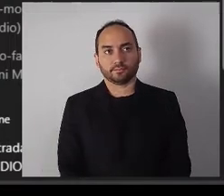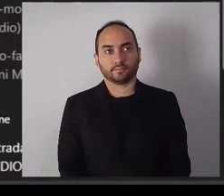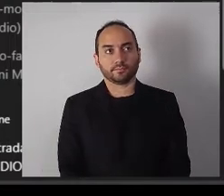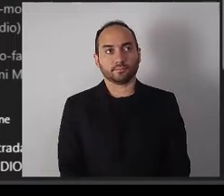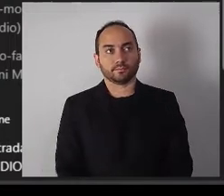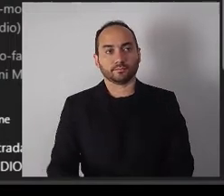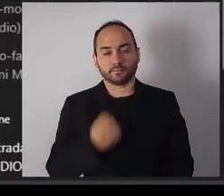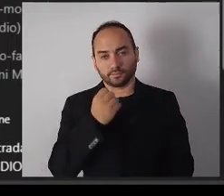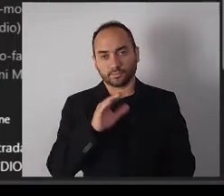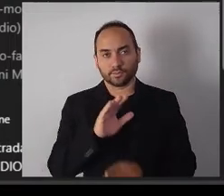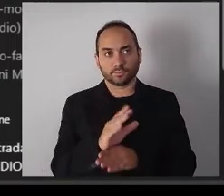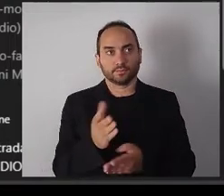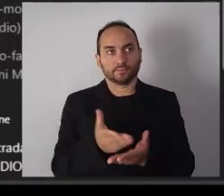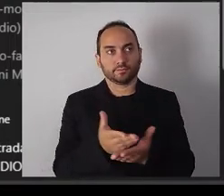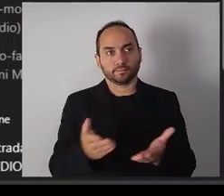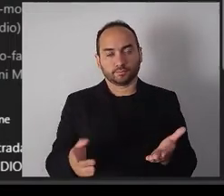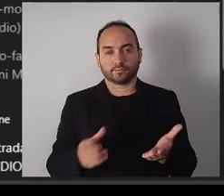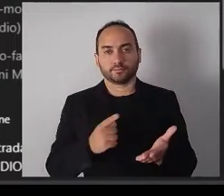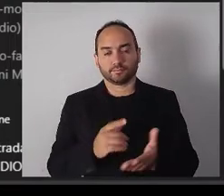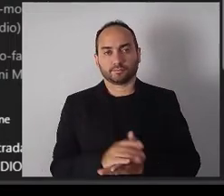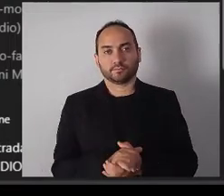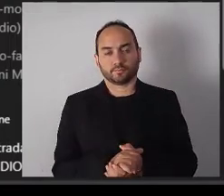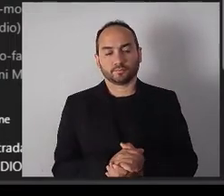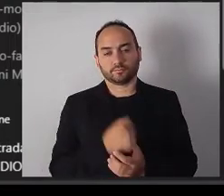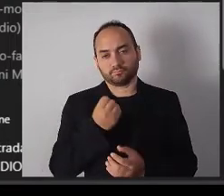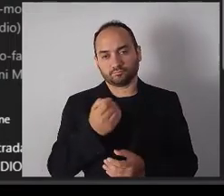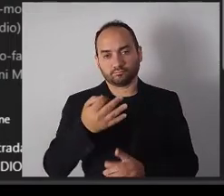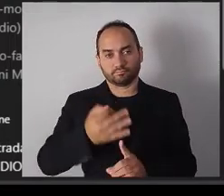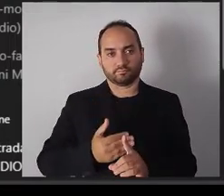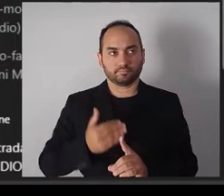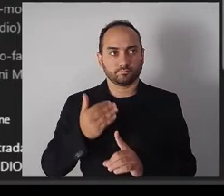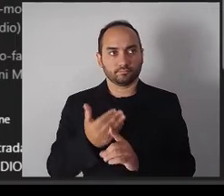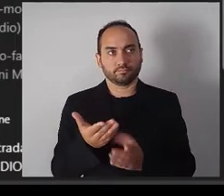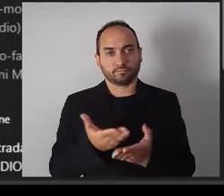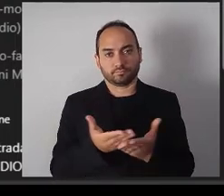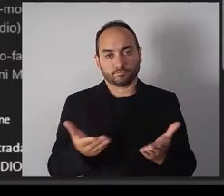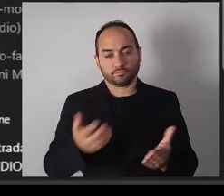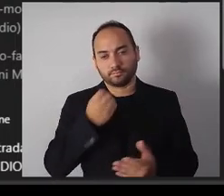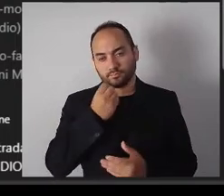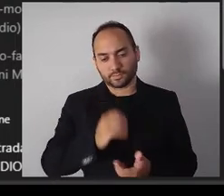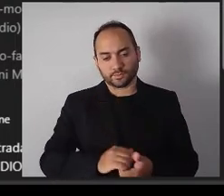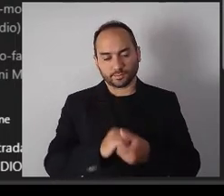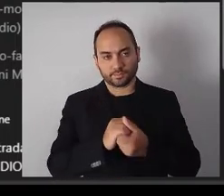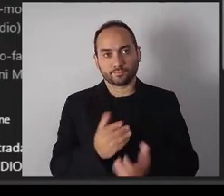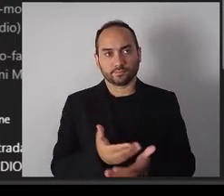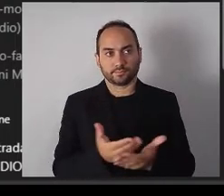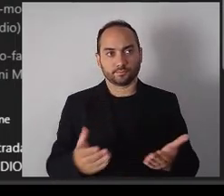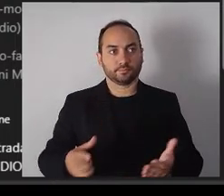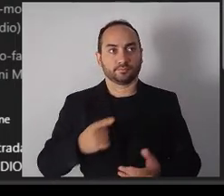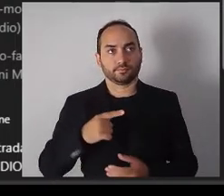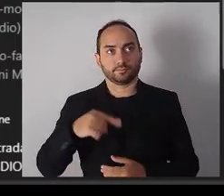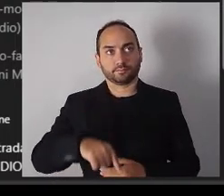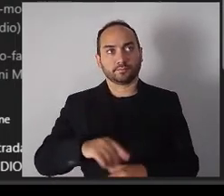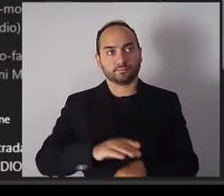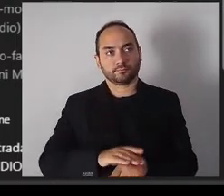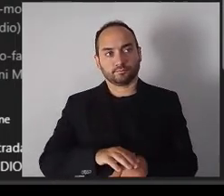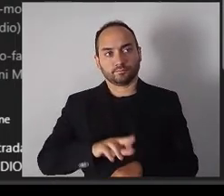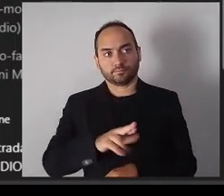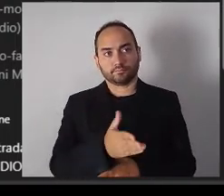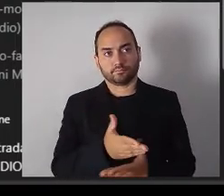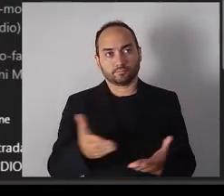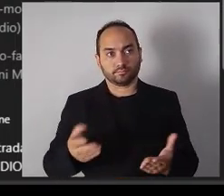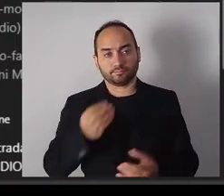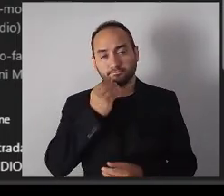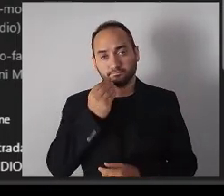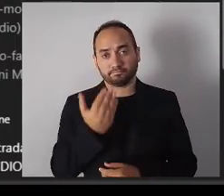Boa tarde, Excelência. Boa tarde, senhores desembargadores. Inicialmente, cumprimento Vossa Excelência, desembargador Raimundo Nonato. Oportunidade